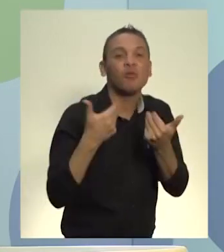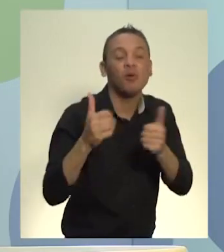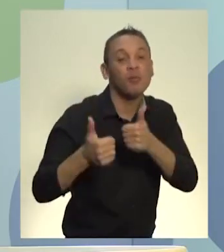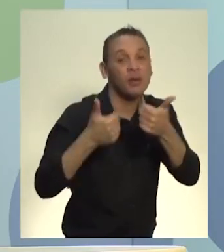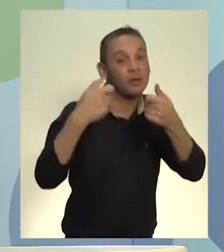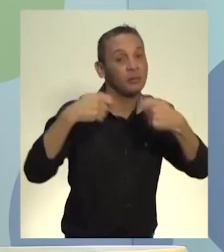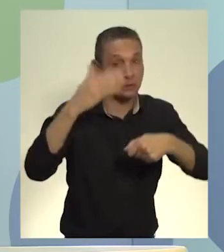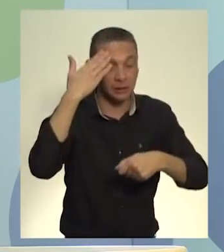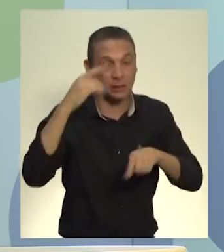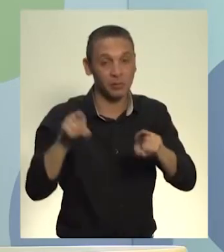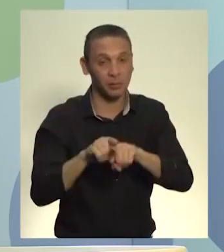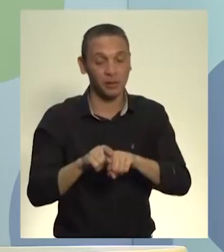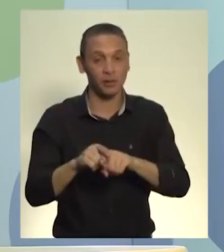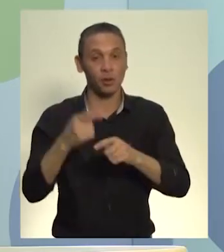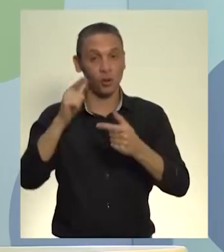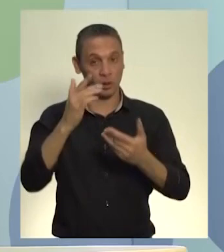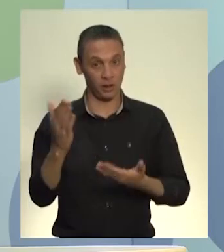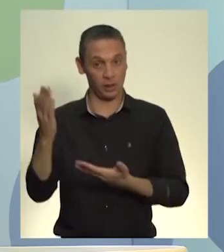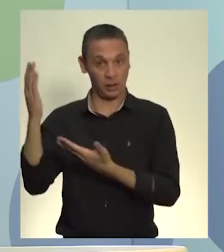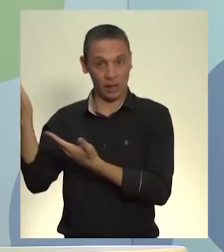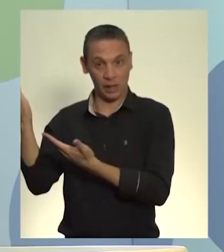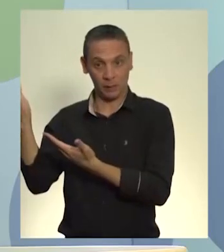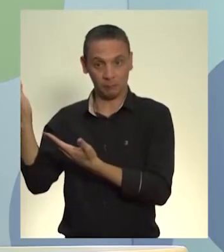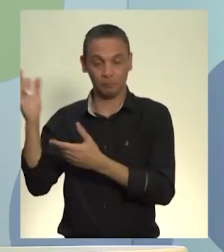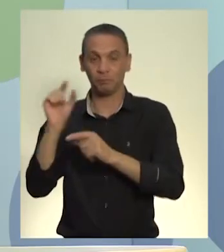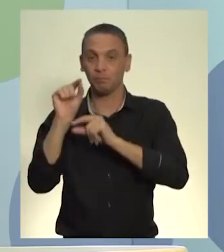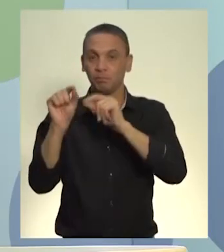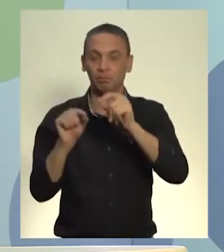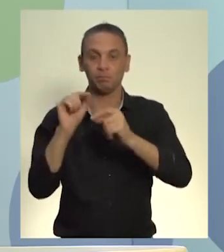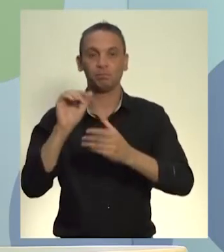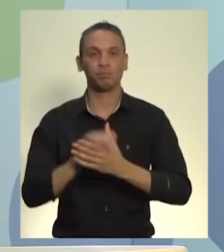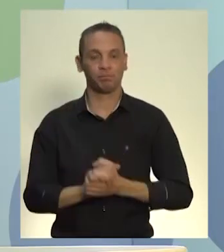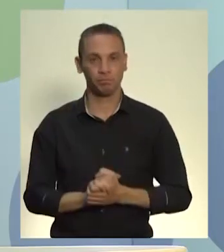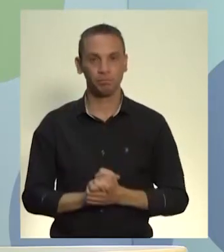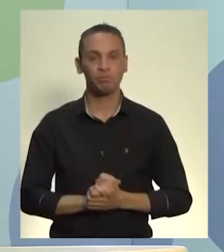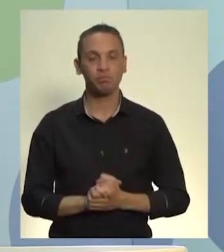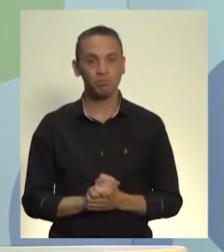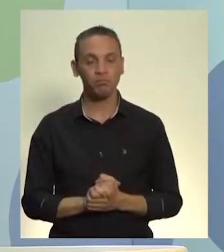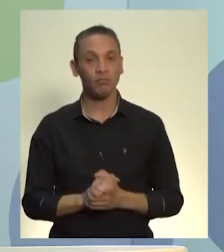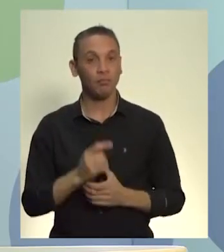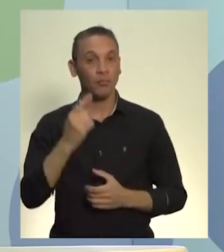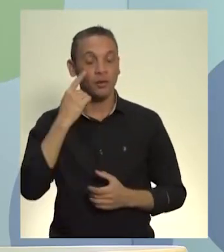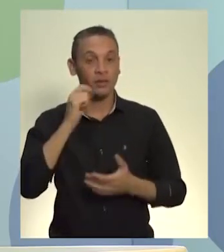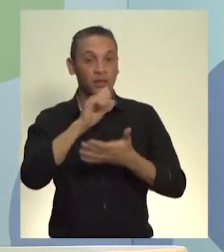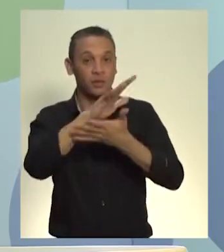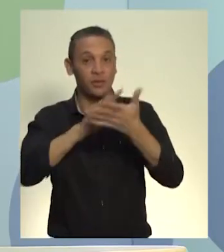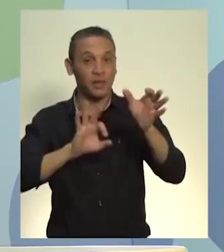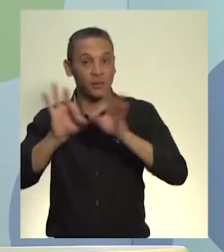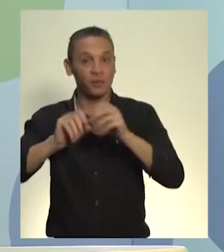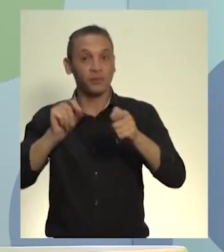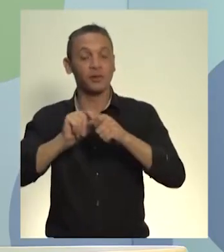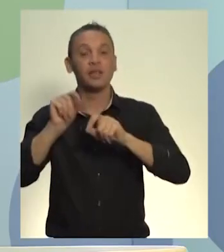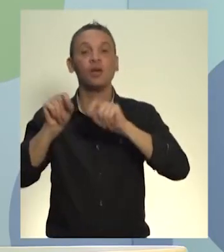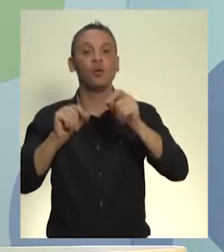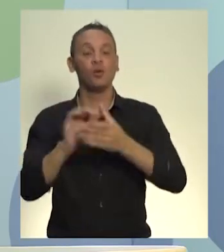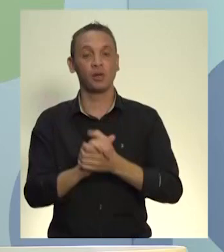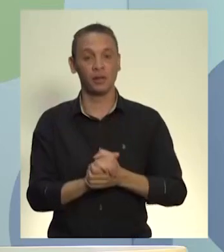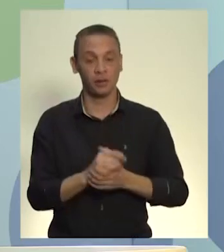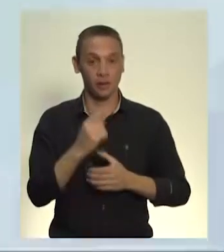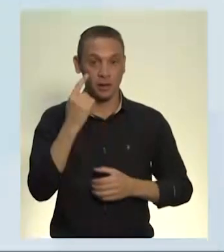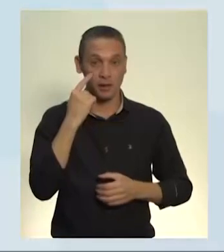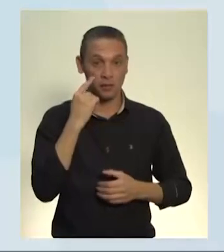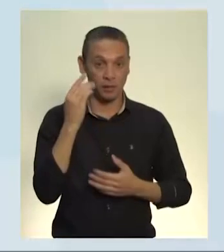vocês. Então, a próxima tela é exatamente a atividade que vocês vão fazer. Então, vou colocar